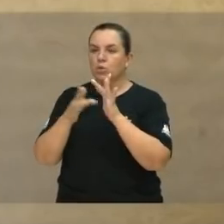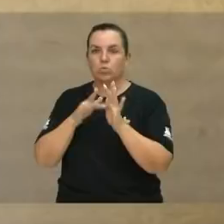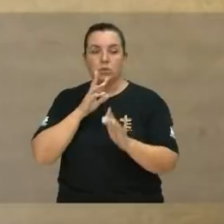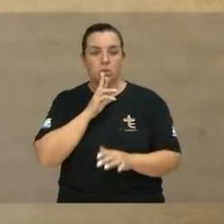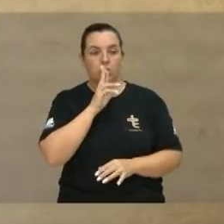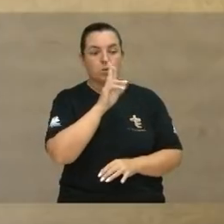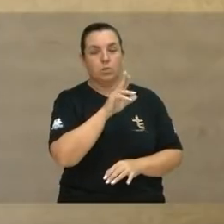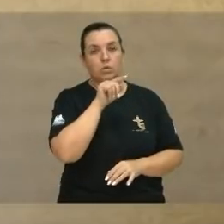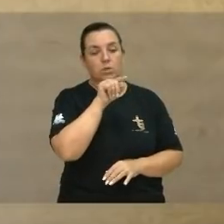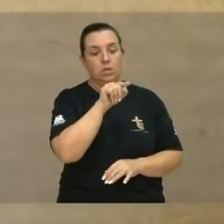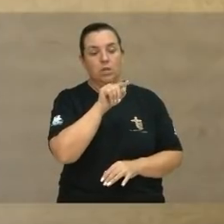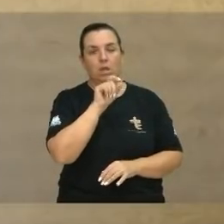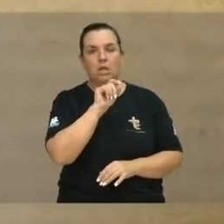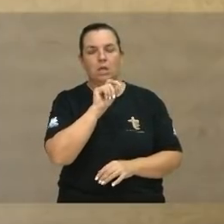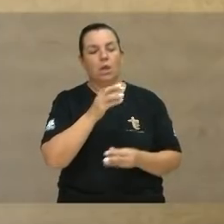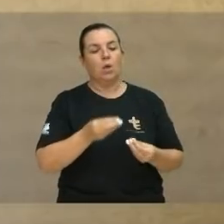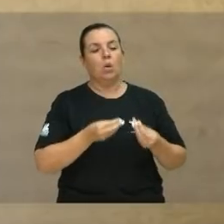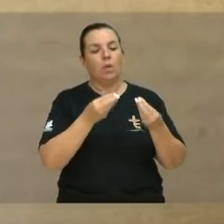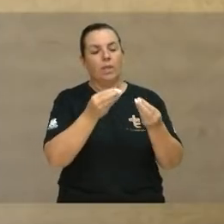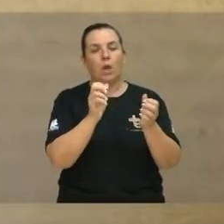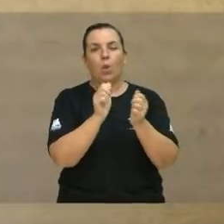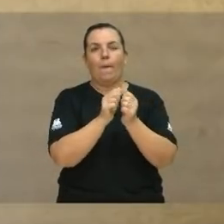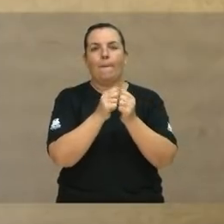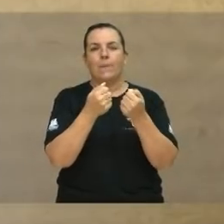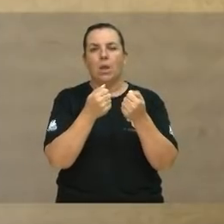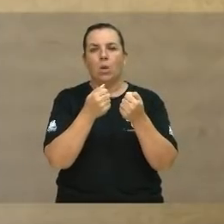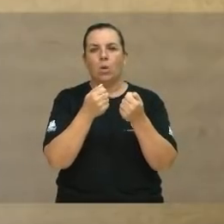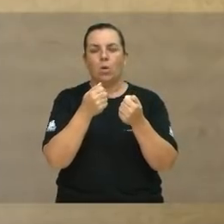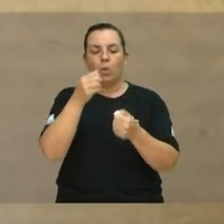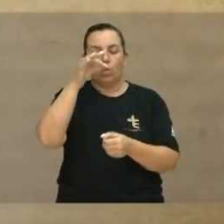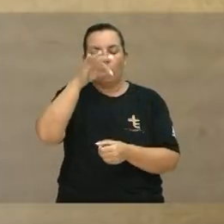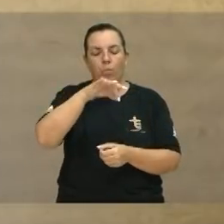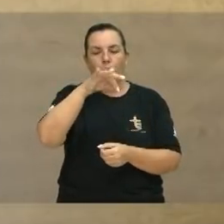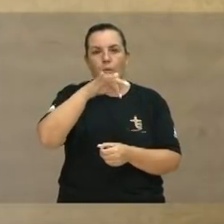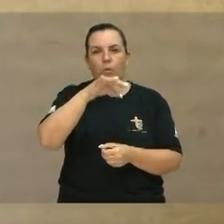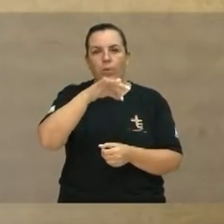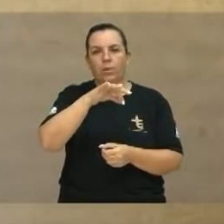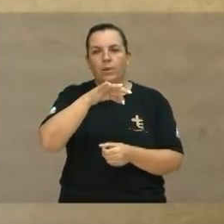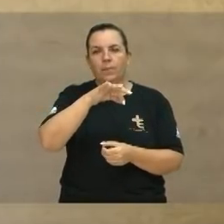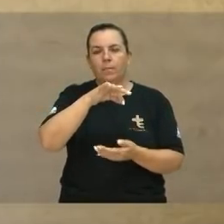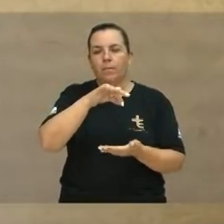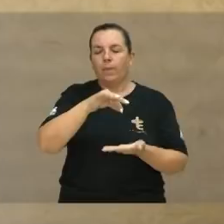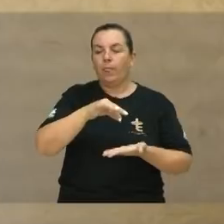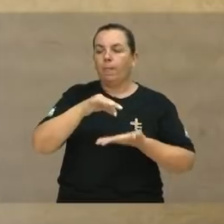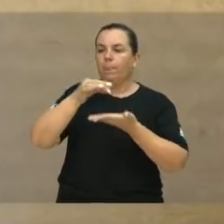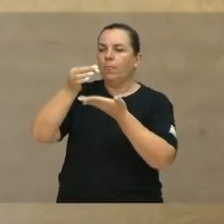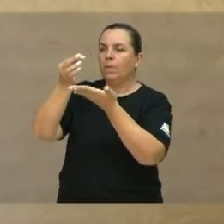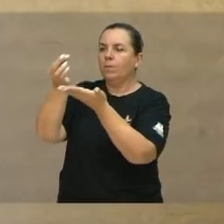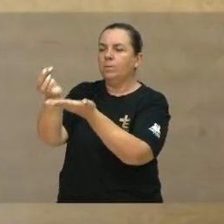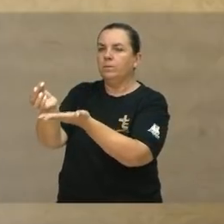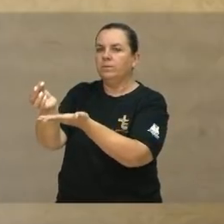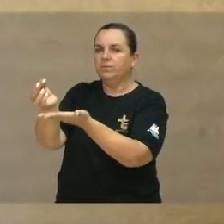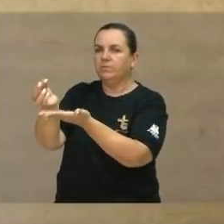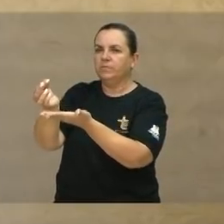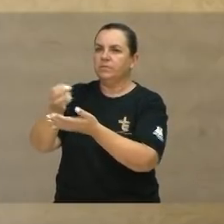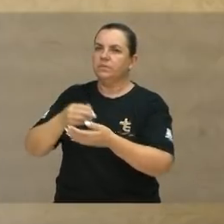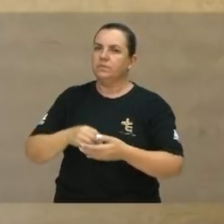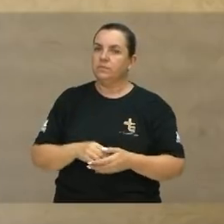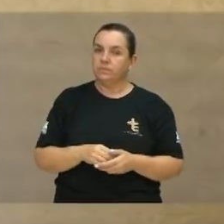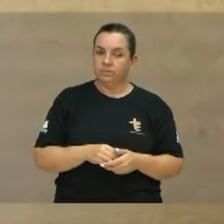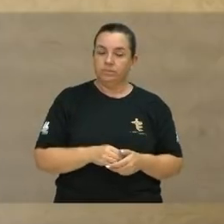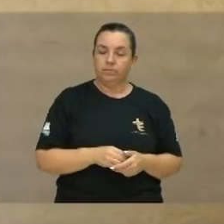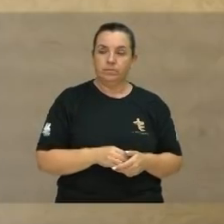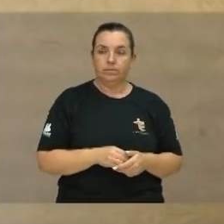é aquele a quem eu der o pão que muda e serei no molho tendo acontecido o pão ele o toma da